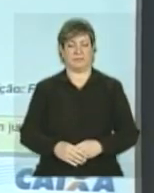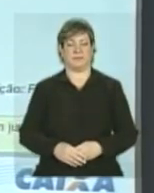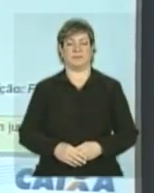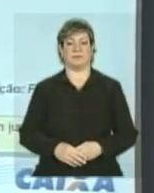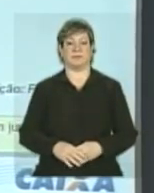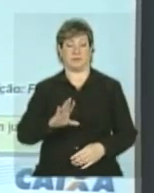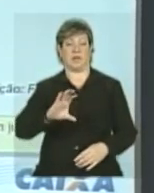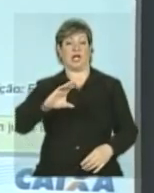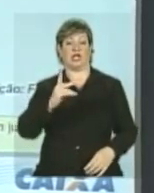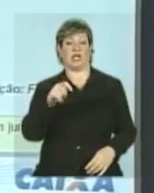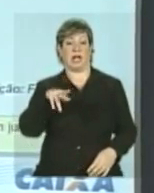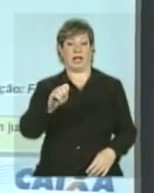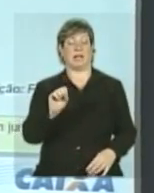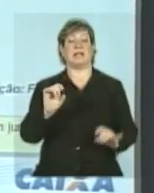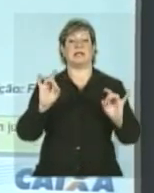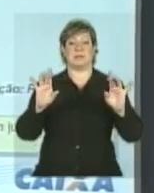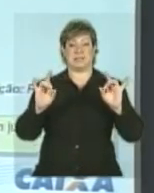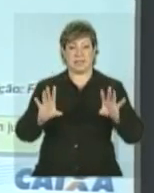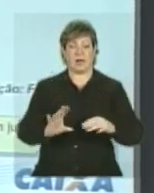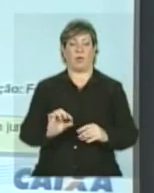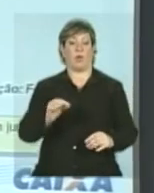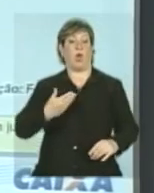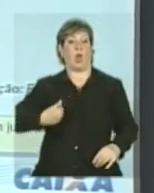Cheque especial. Nós temos